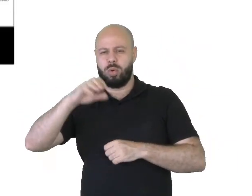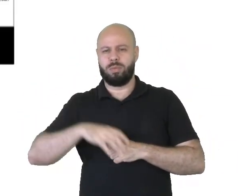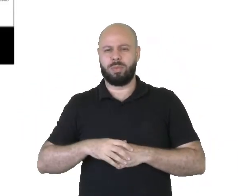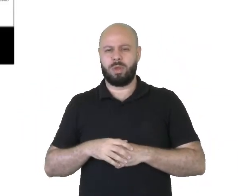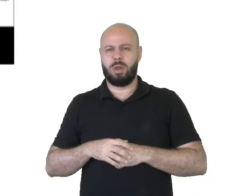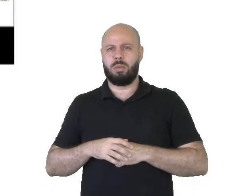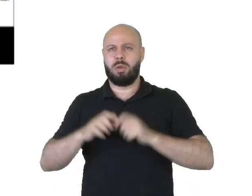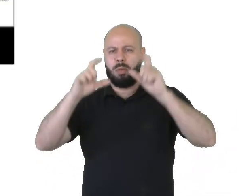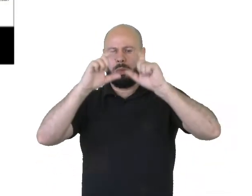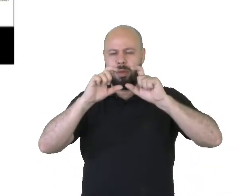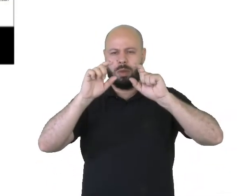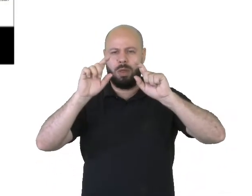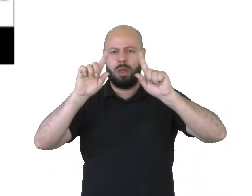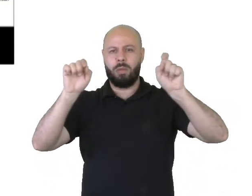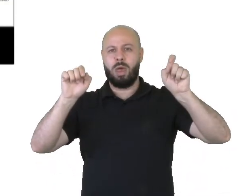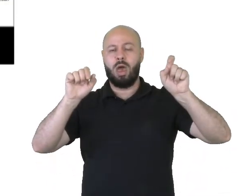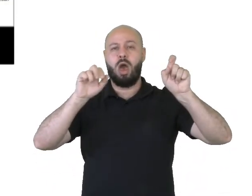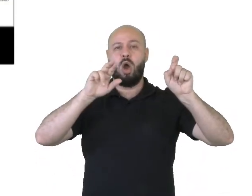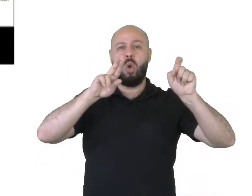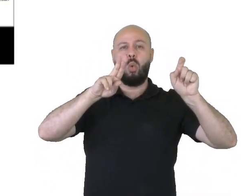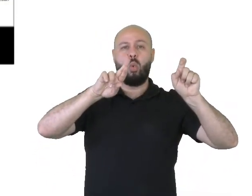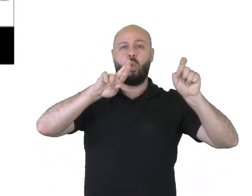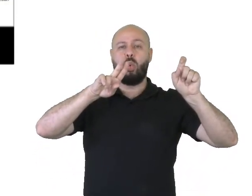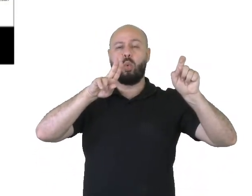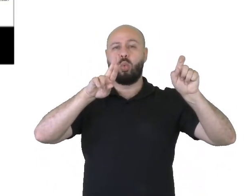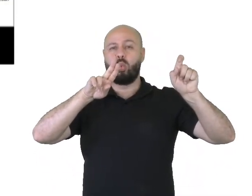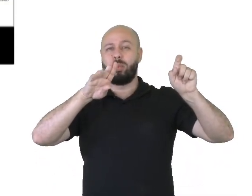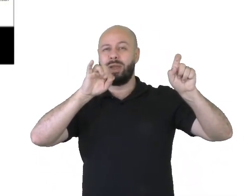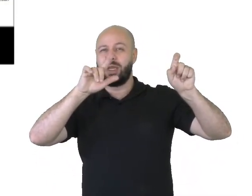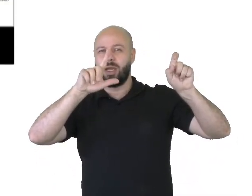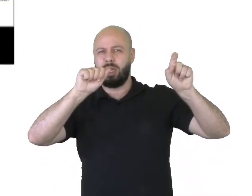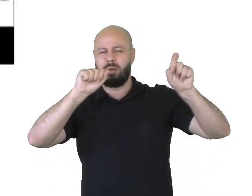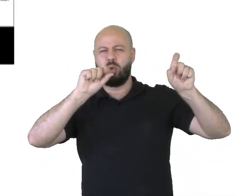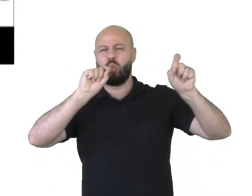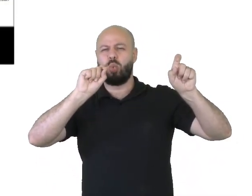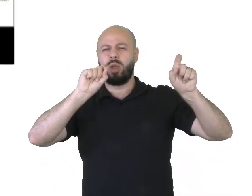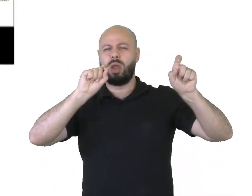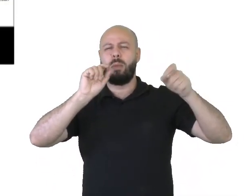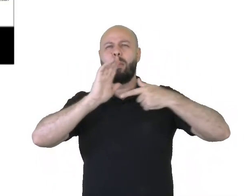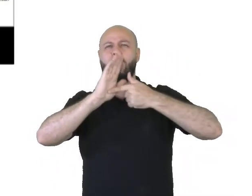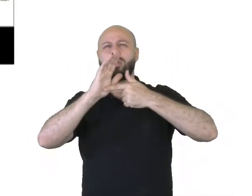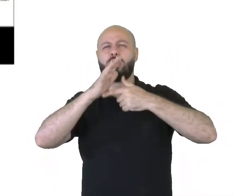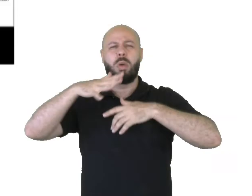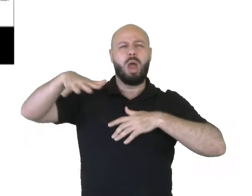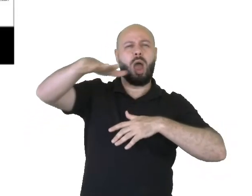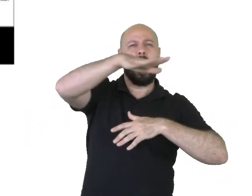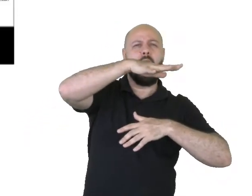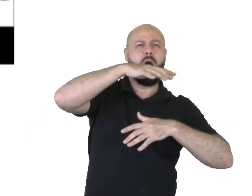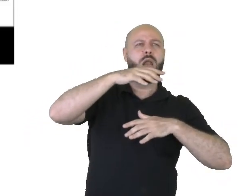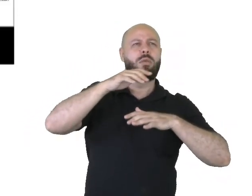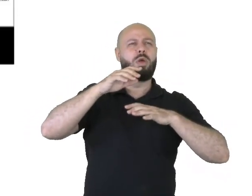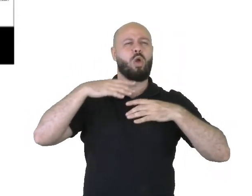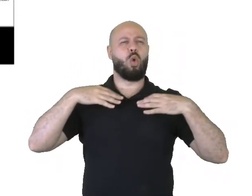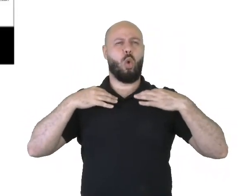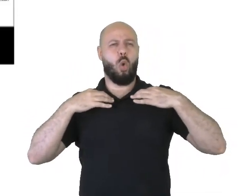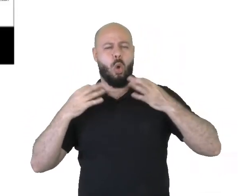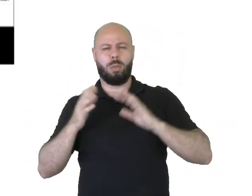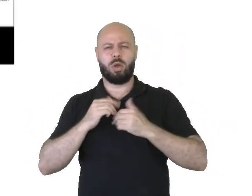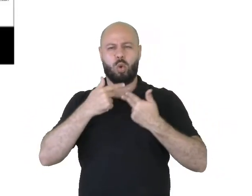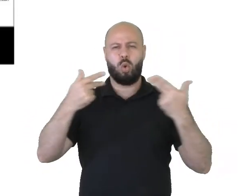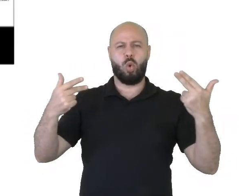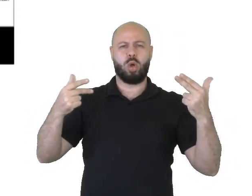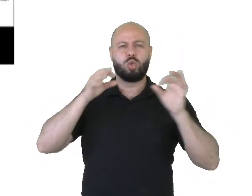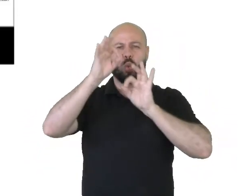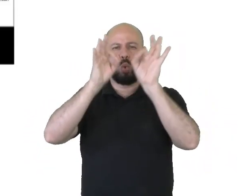o texto dramático com a rubrica ou didascália, que é a indicação do cenário, dos figurinos, enfim, de como deve